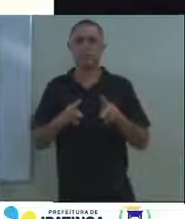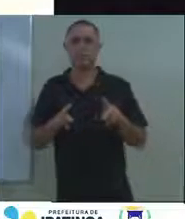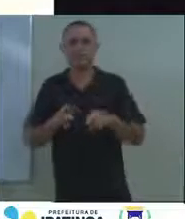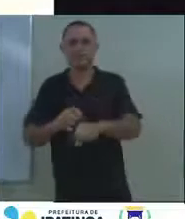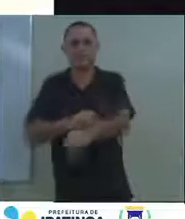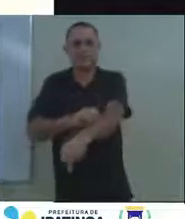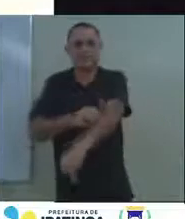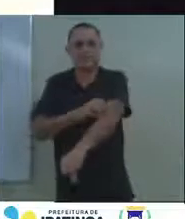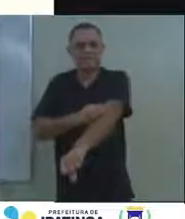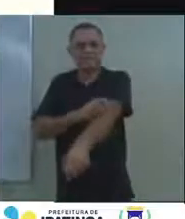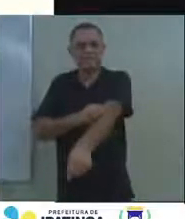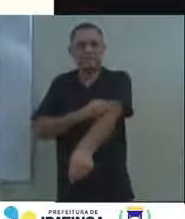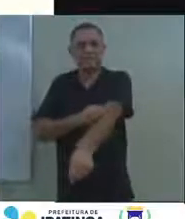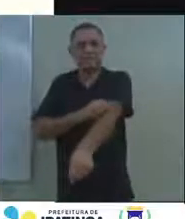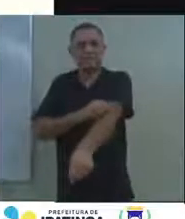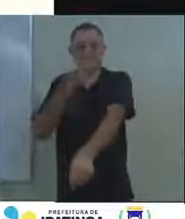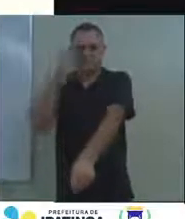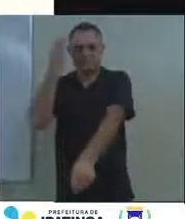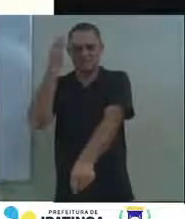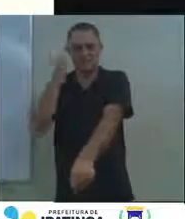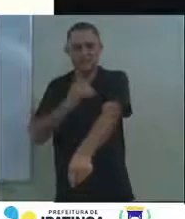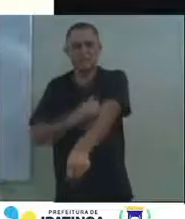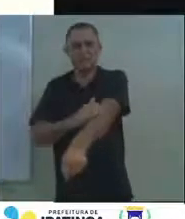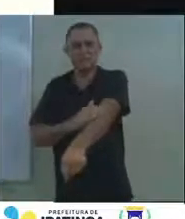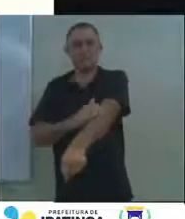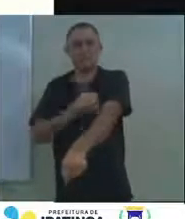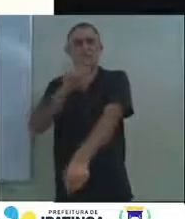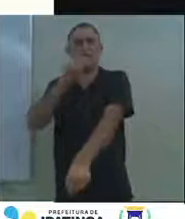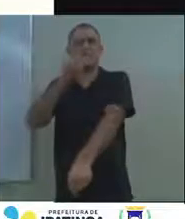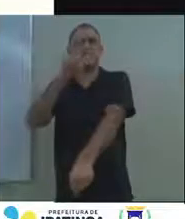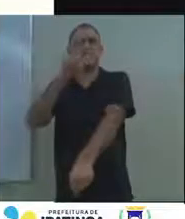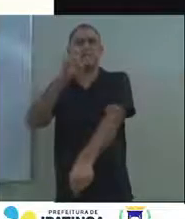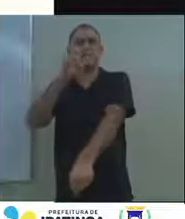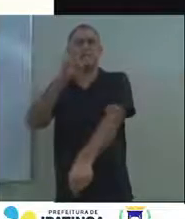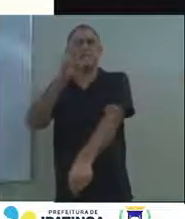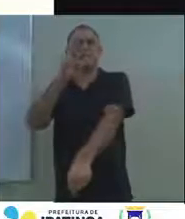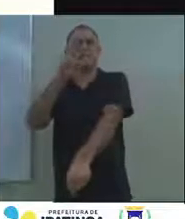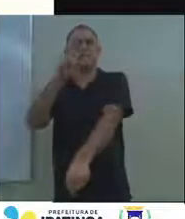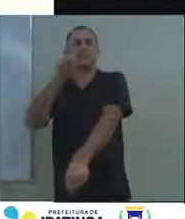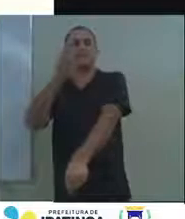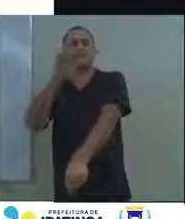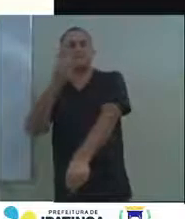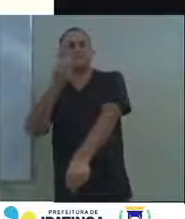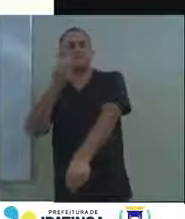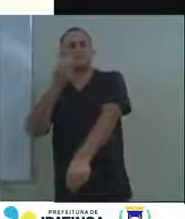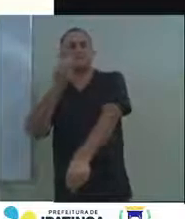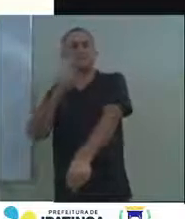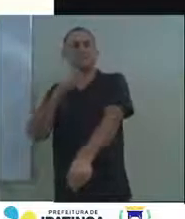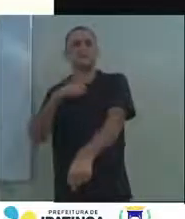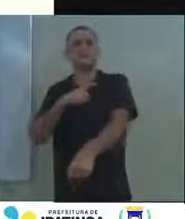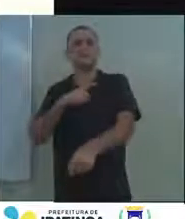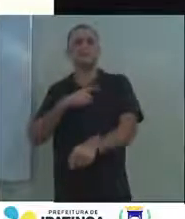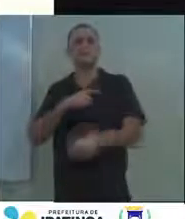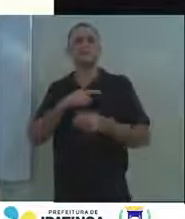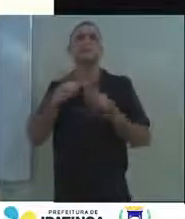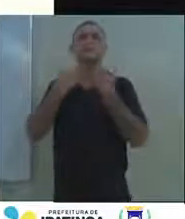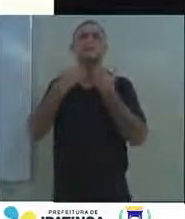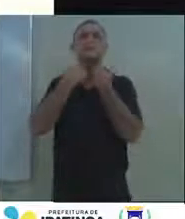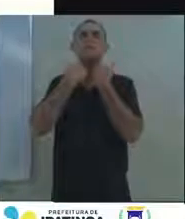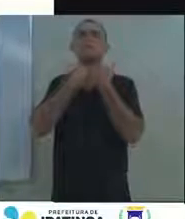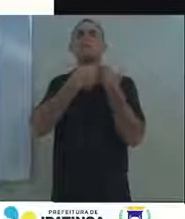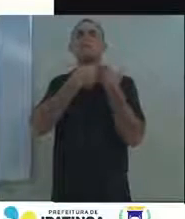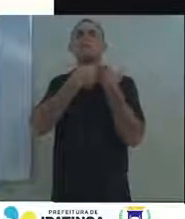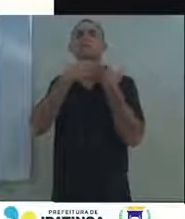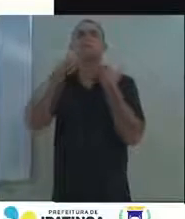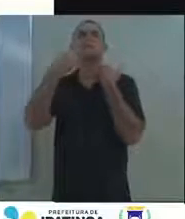alérgicos, e a gente sabe que as alergias, elas interferem na voz, que elas promovem um inchaço da prega vocal,